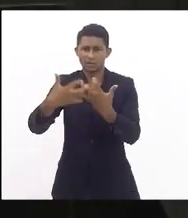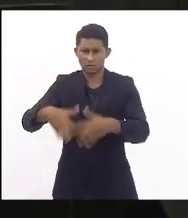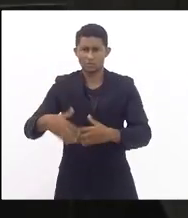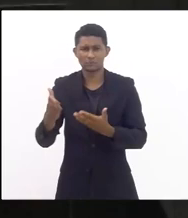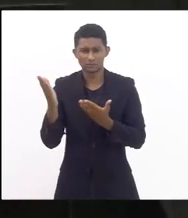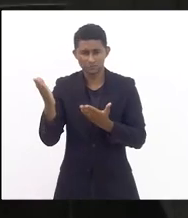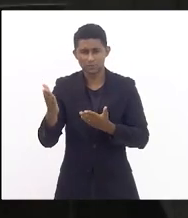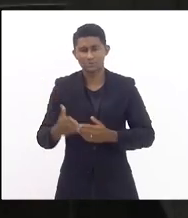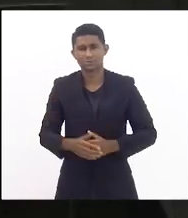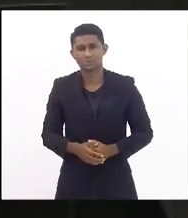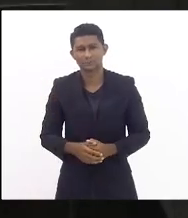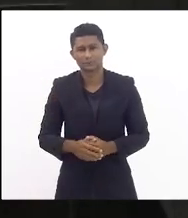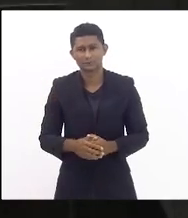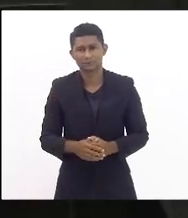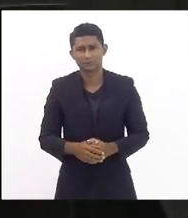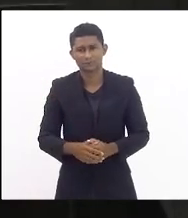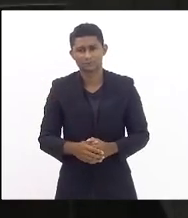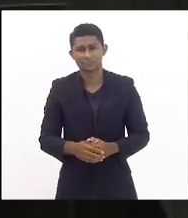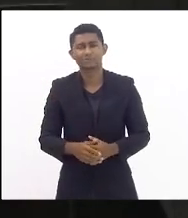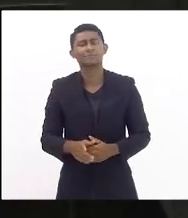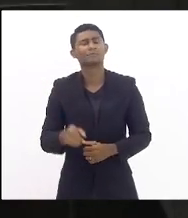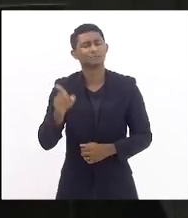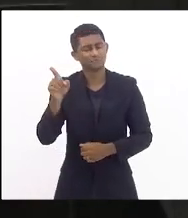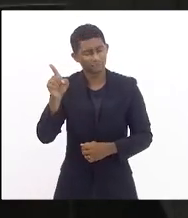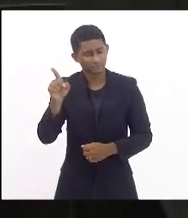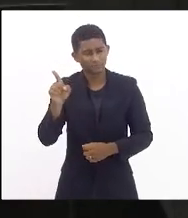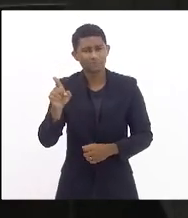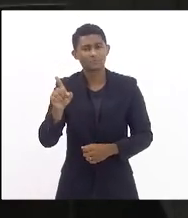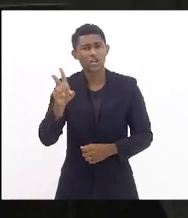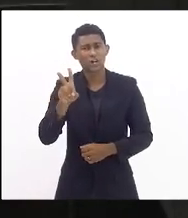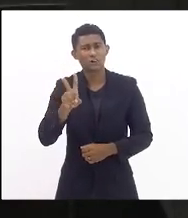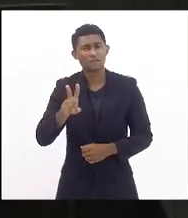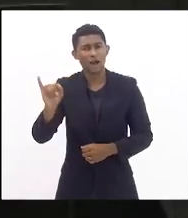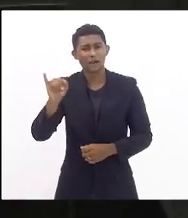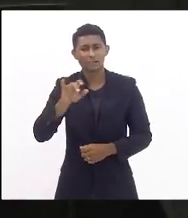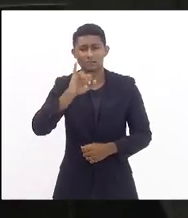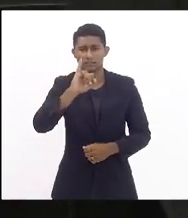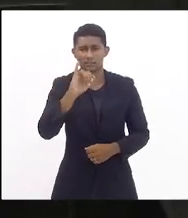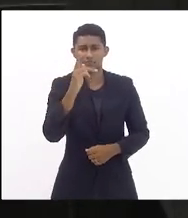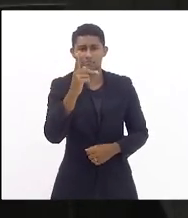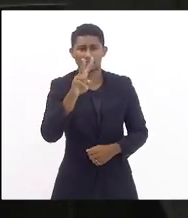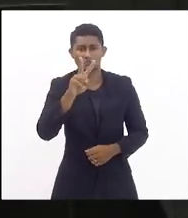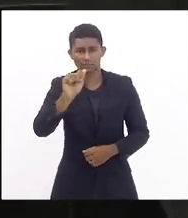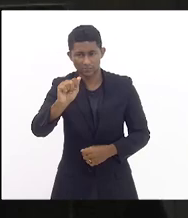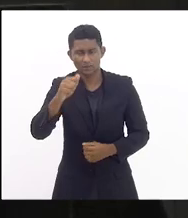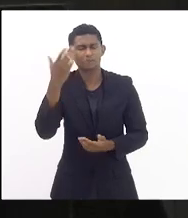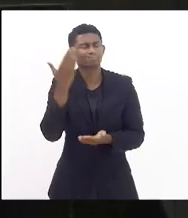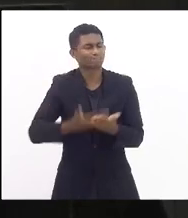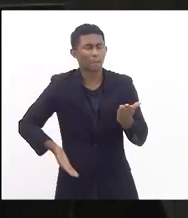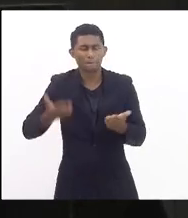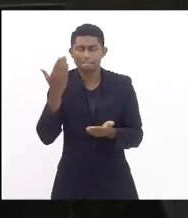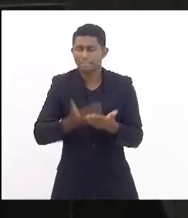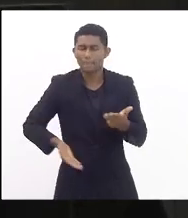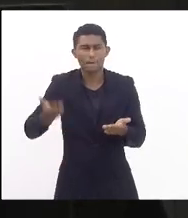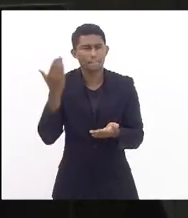paradigma, que vai ter uma perda brutal de IPVA. Uma perda brutal.